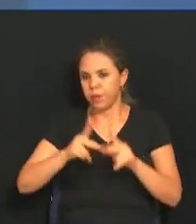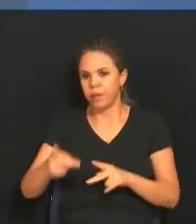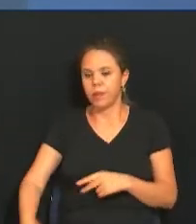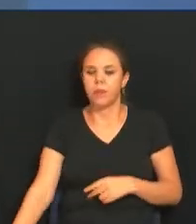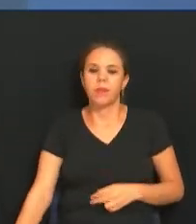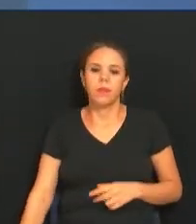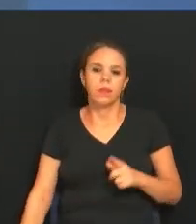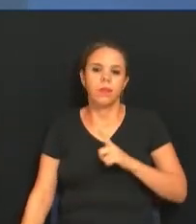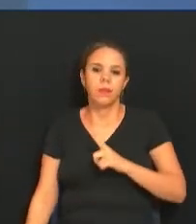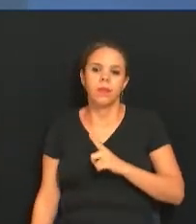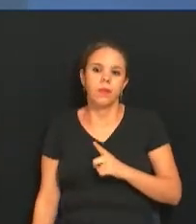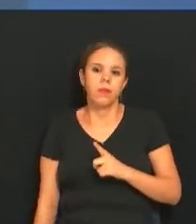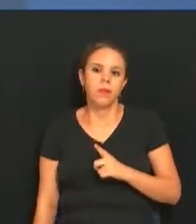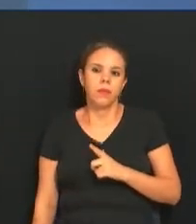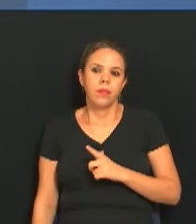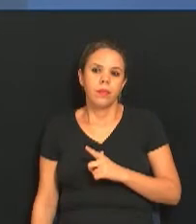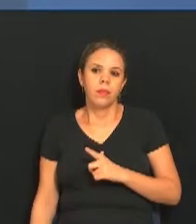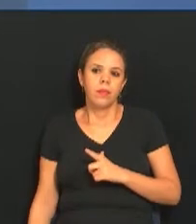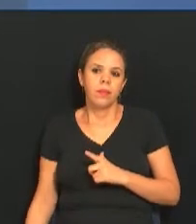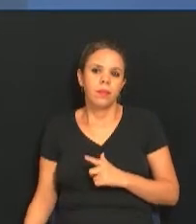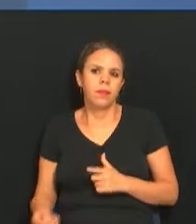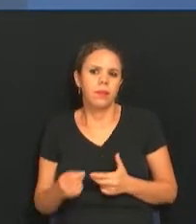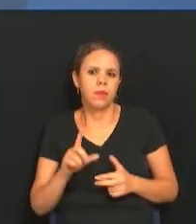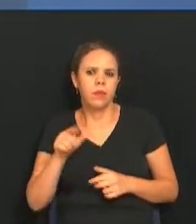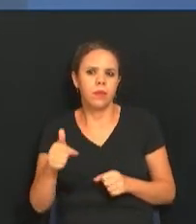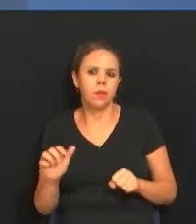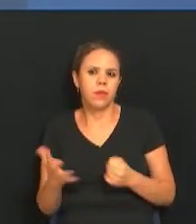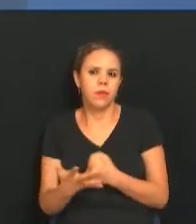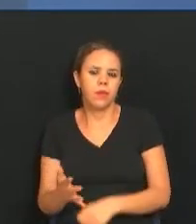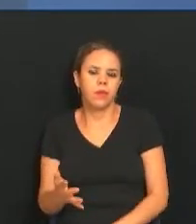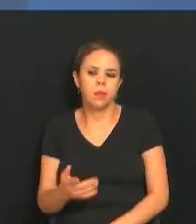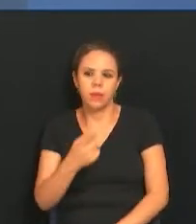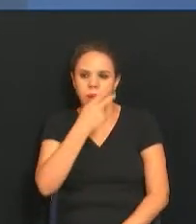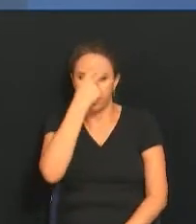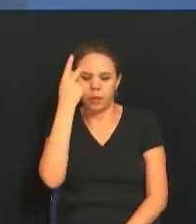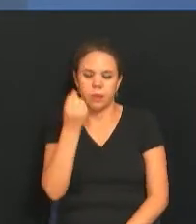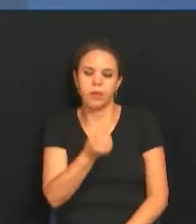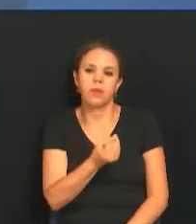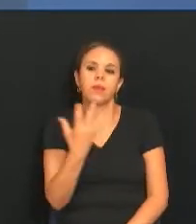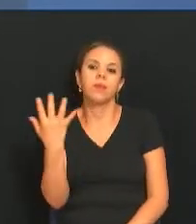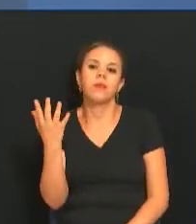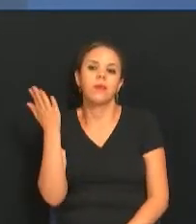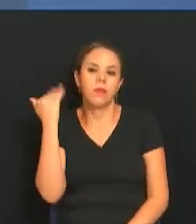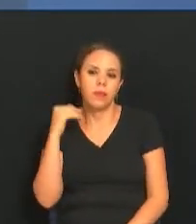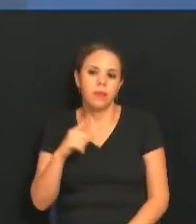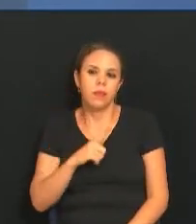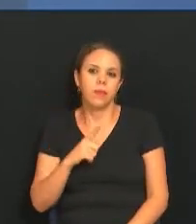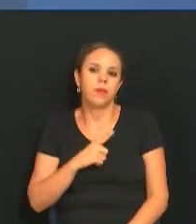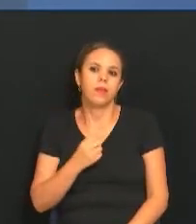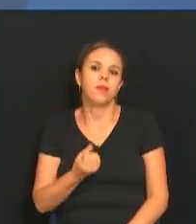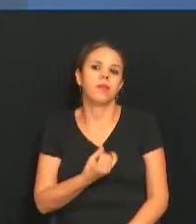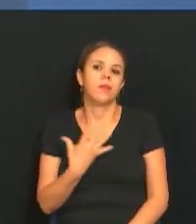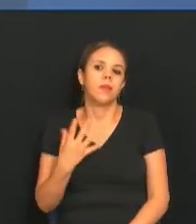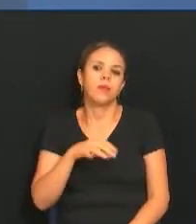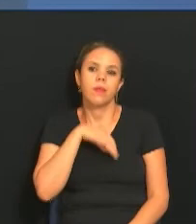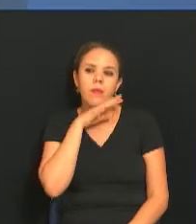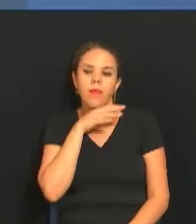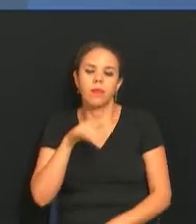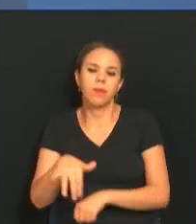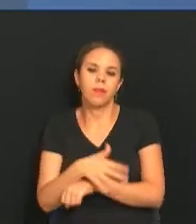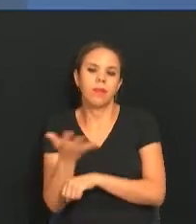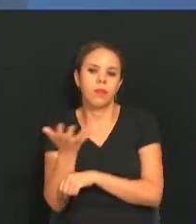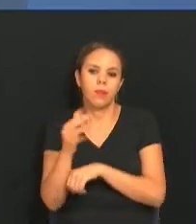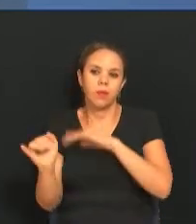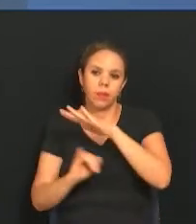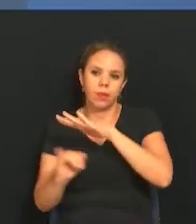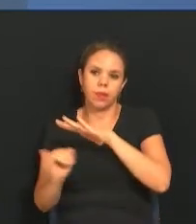hoje, inclusive depois da crise, pandemia, a população de animais de rua triplicaram na cidade. As ONGs,